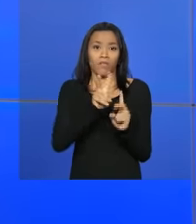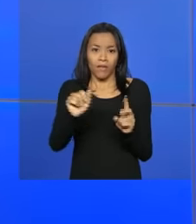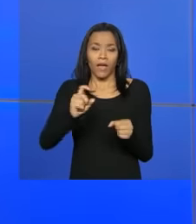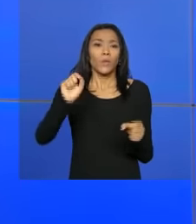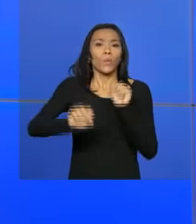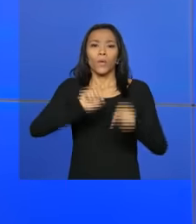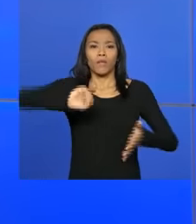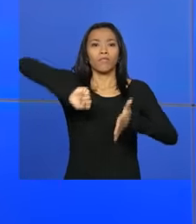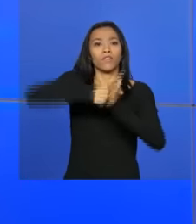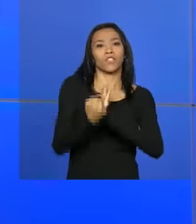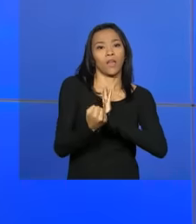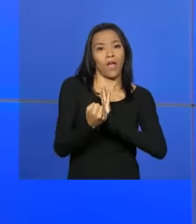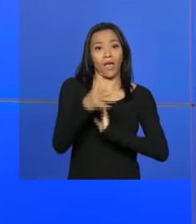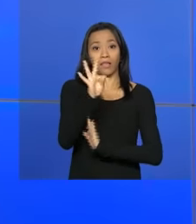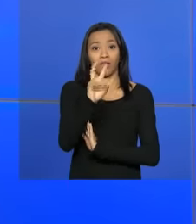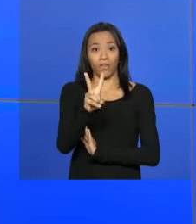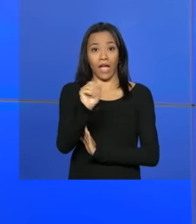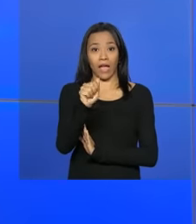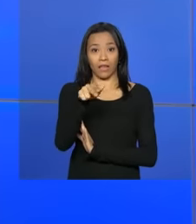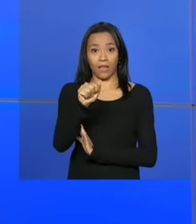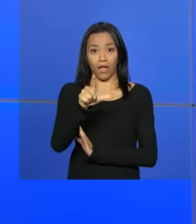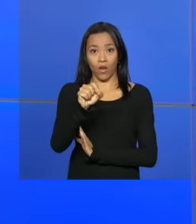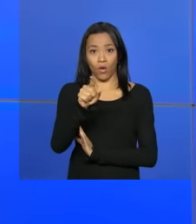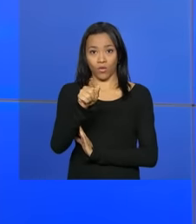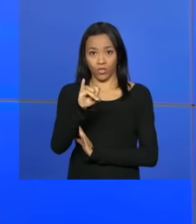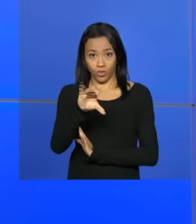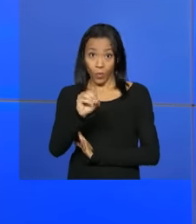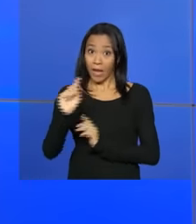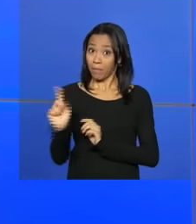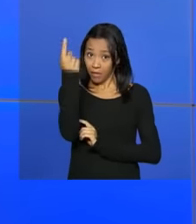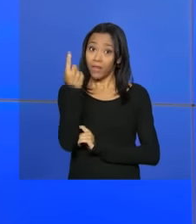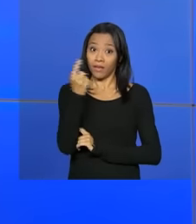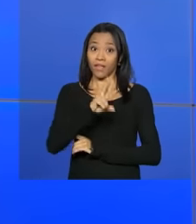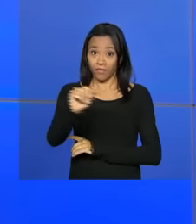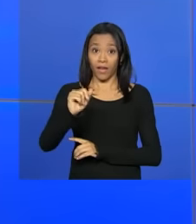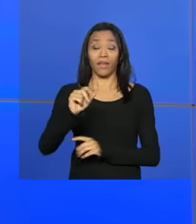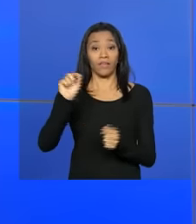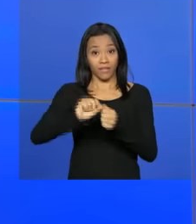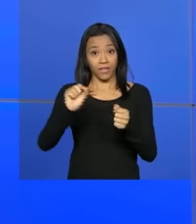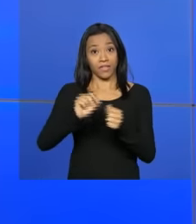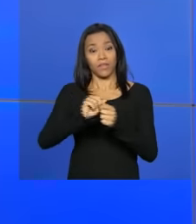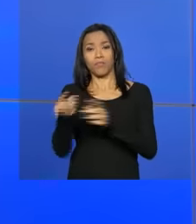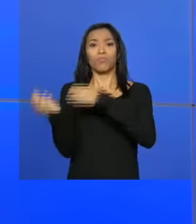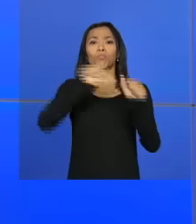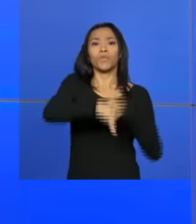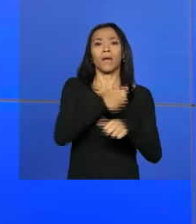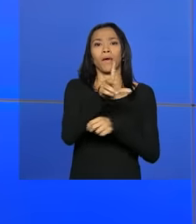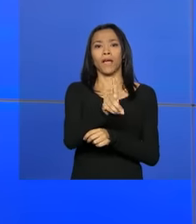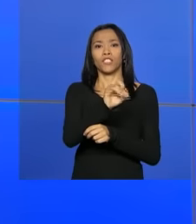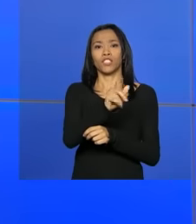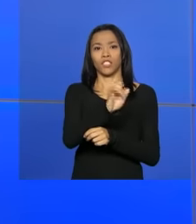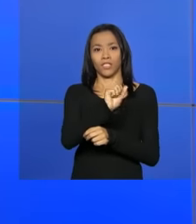desligamento do sinal analógico de TV é a primeira região a fazer a transição para o sistema de TV digital depois do